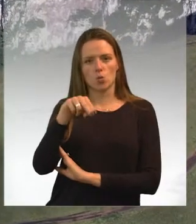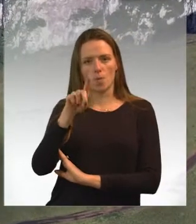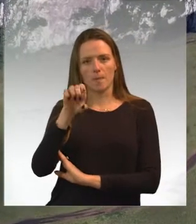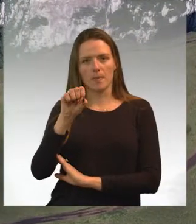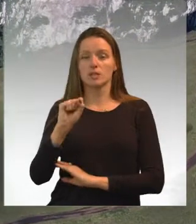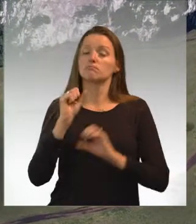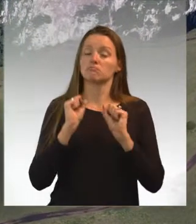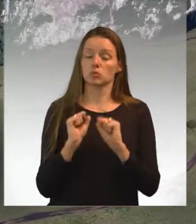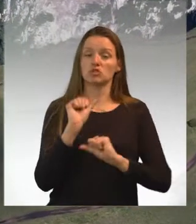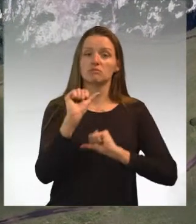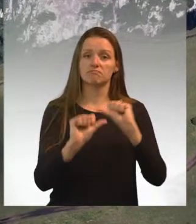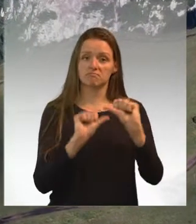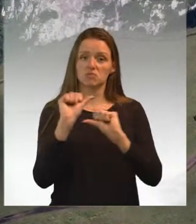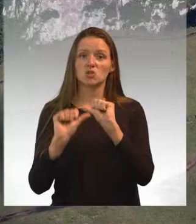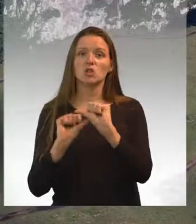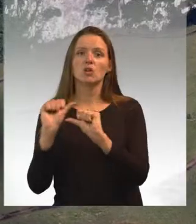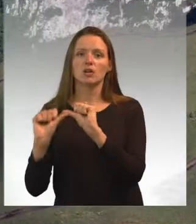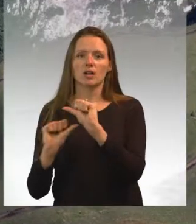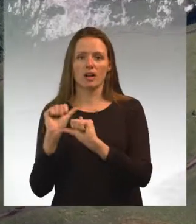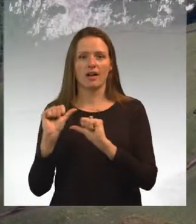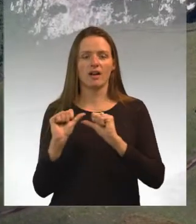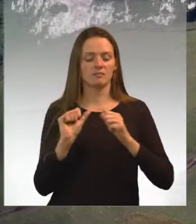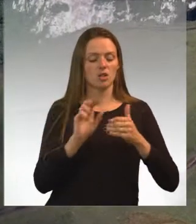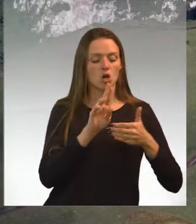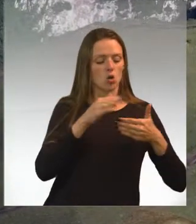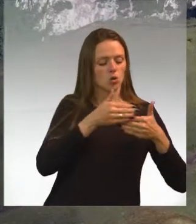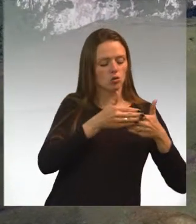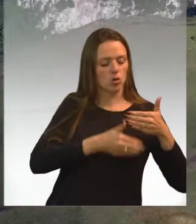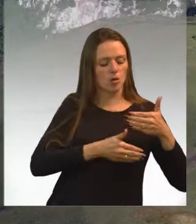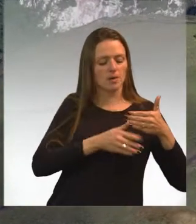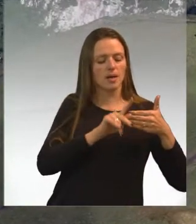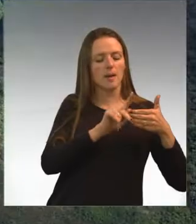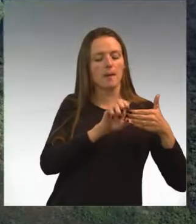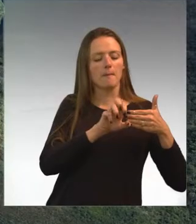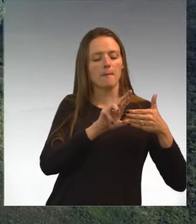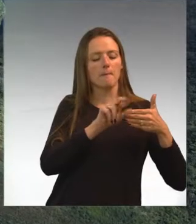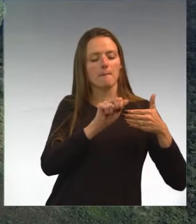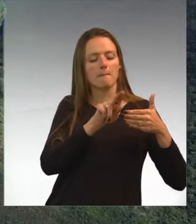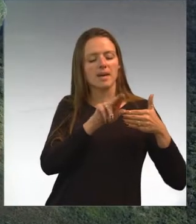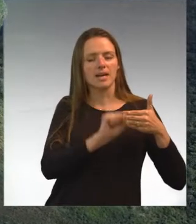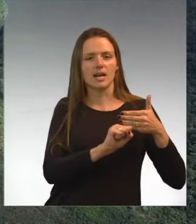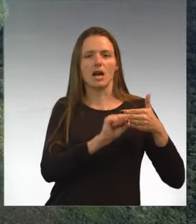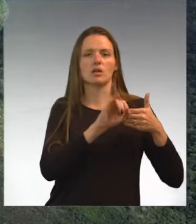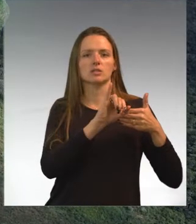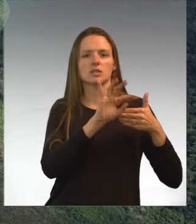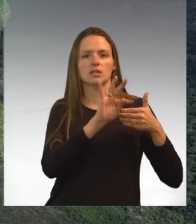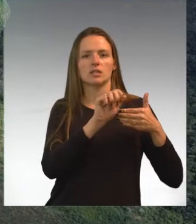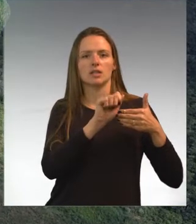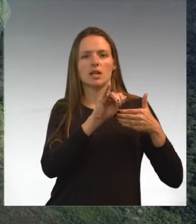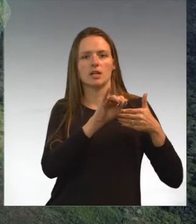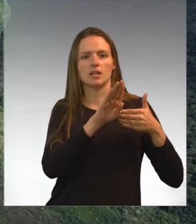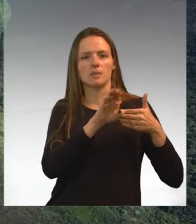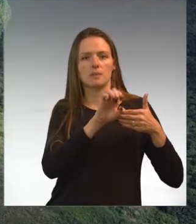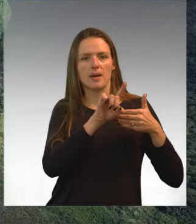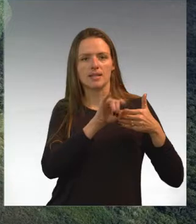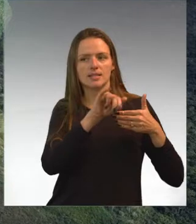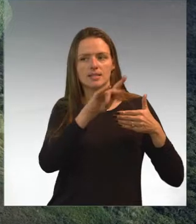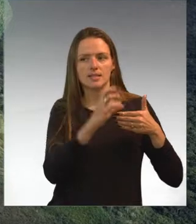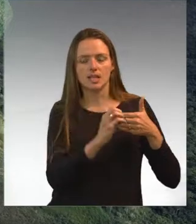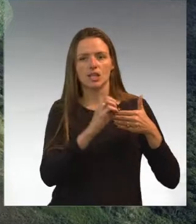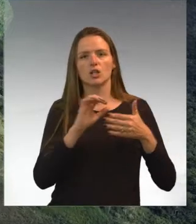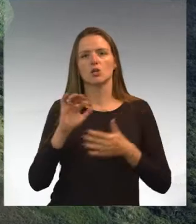ir mudando os peraus do Itambezinho, o peral da Fortaleza, o peral